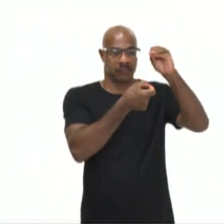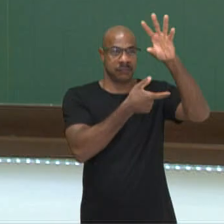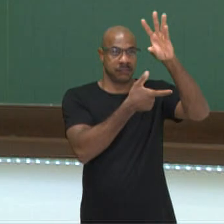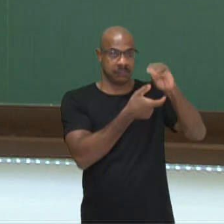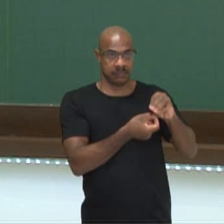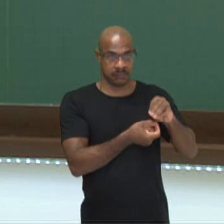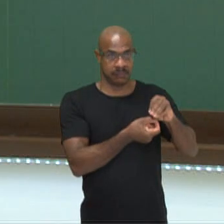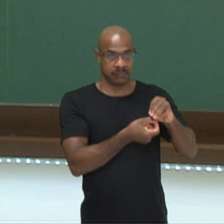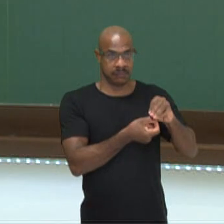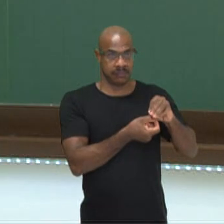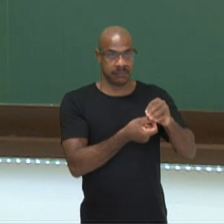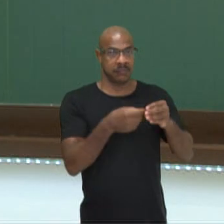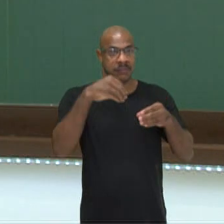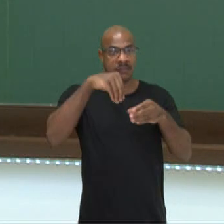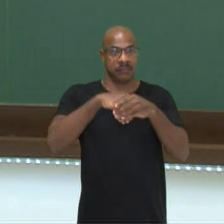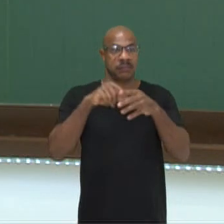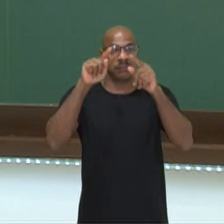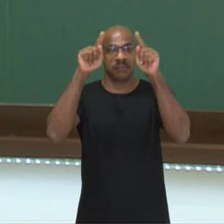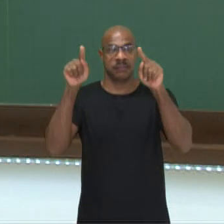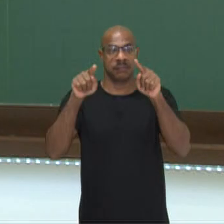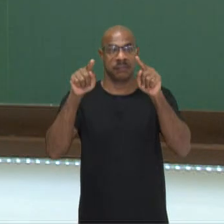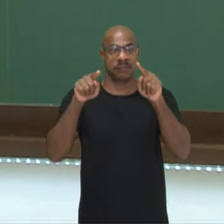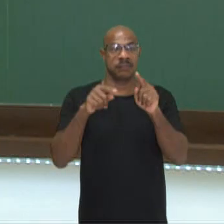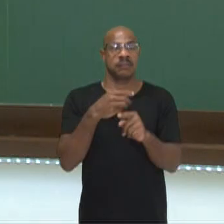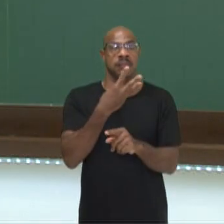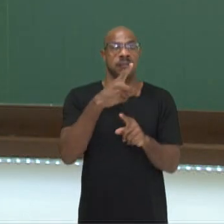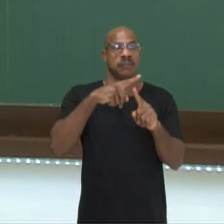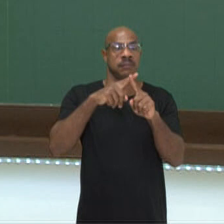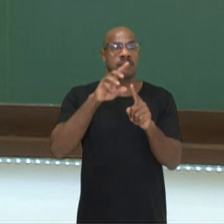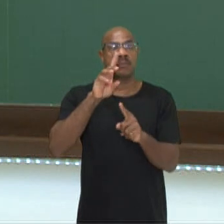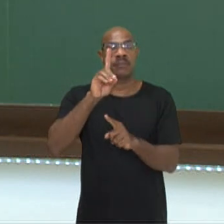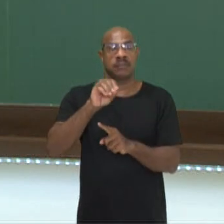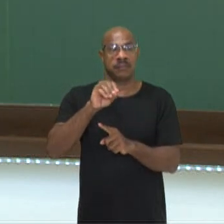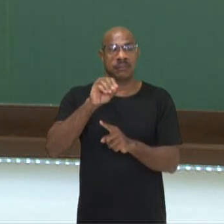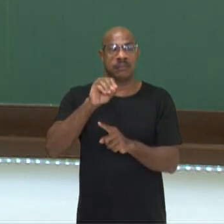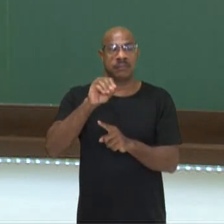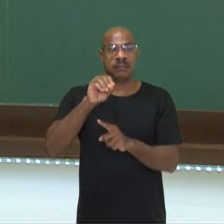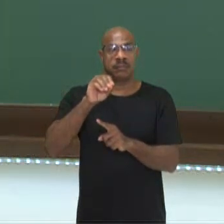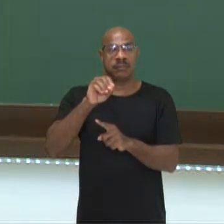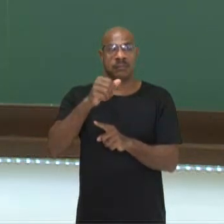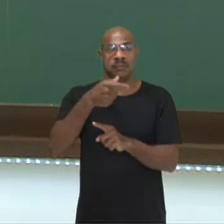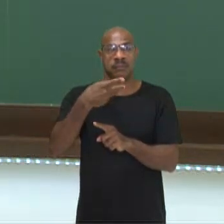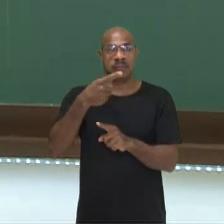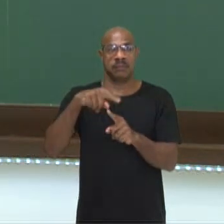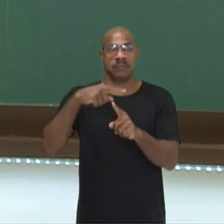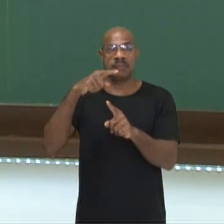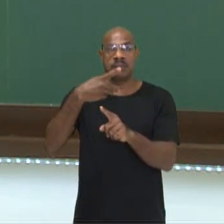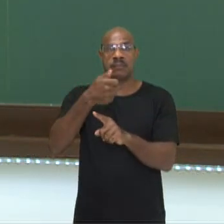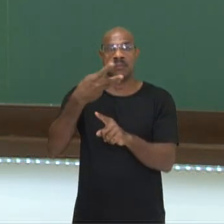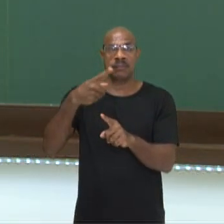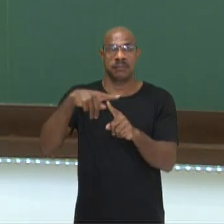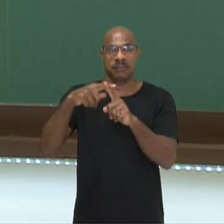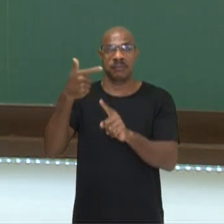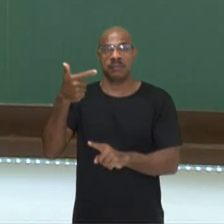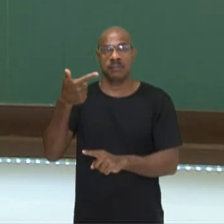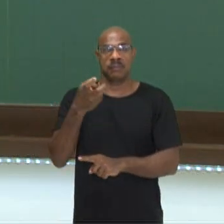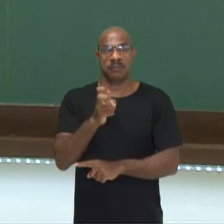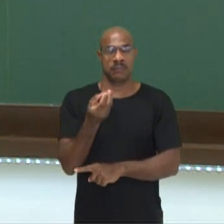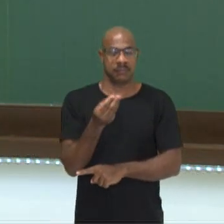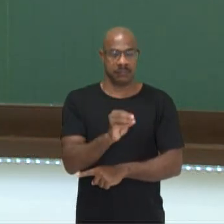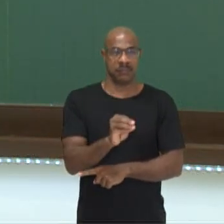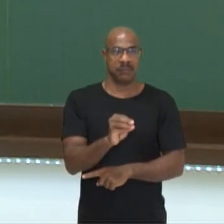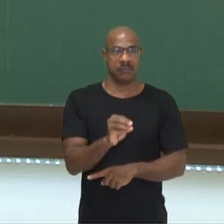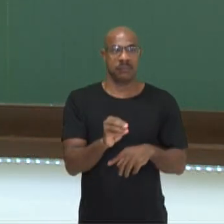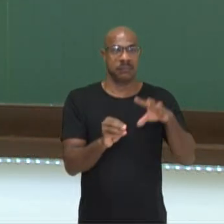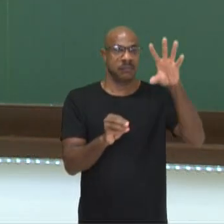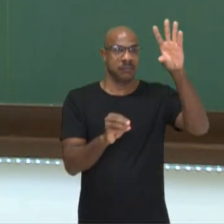Do parênteses. Então, eu tenho aqui 3 com mais 10, 13. 13 mais 2, 15. Então,